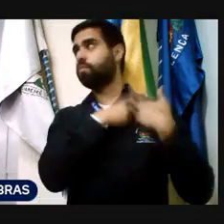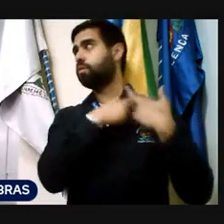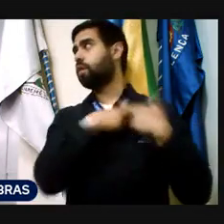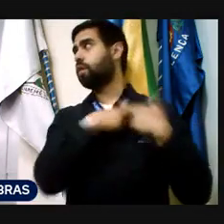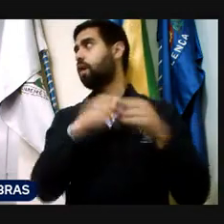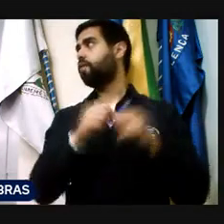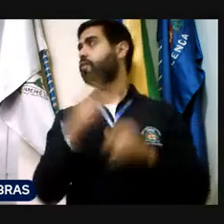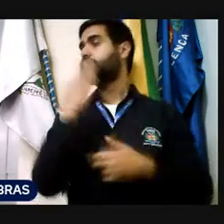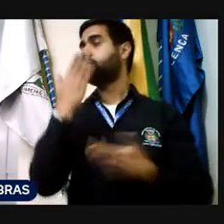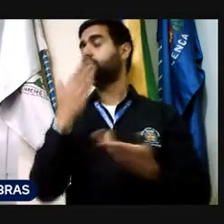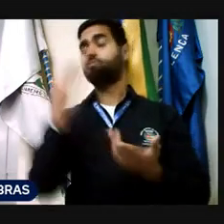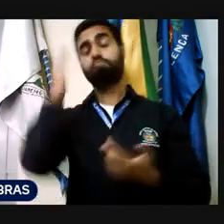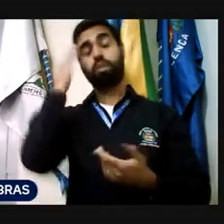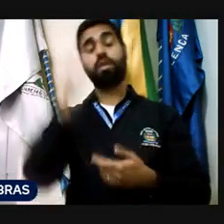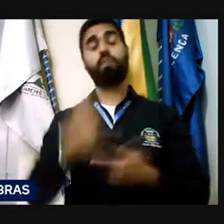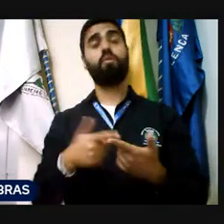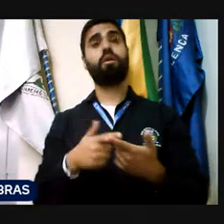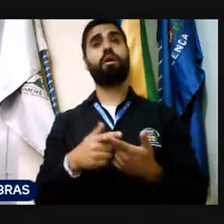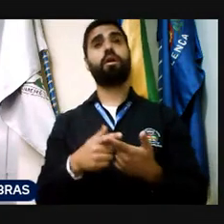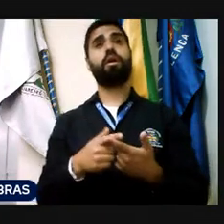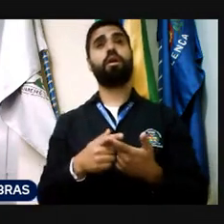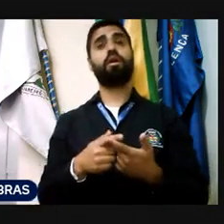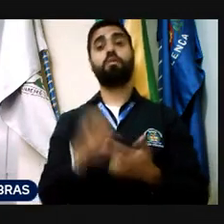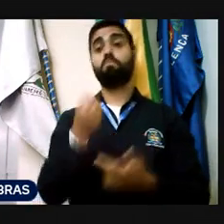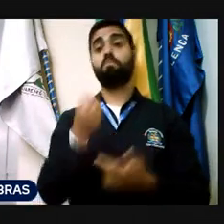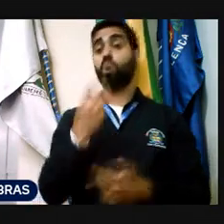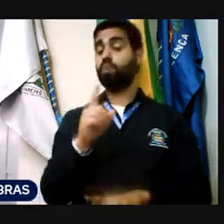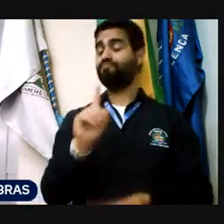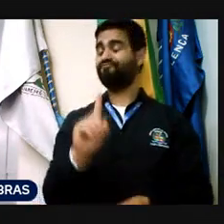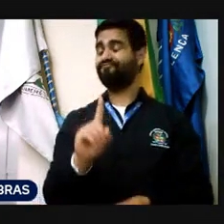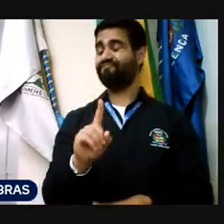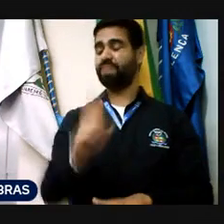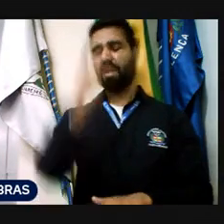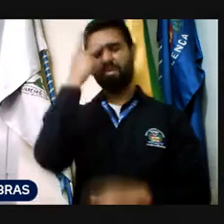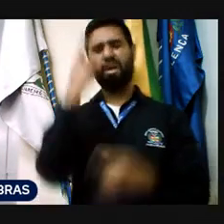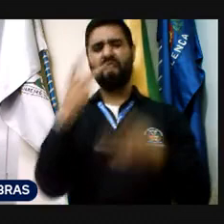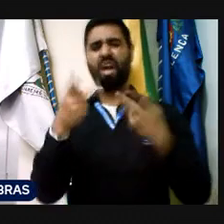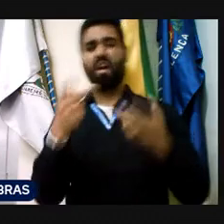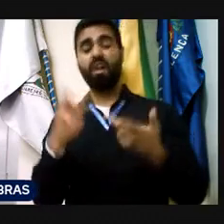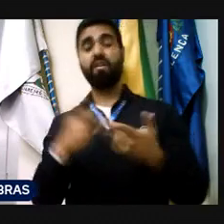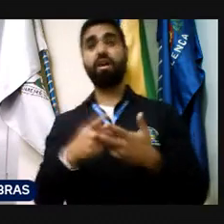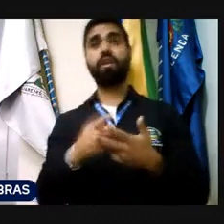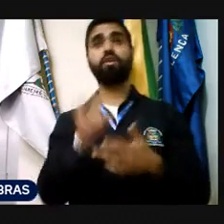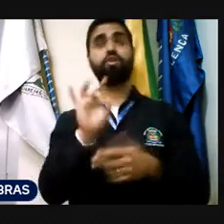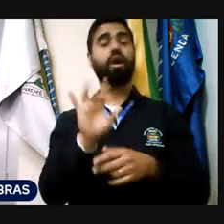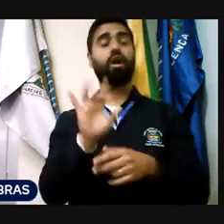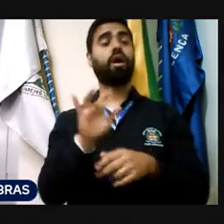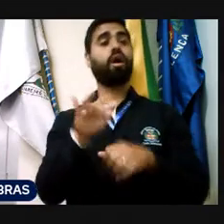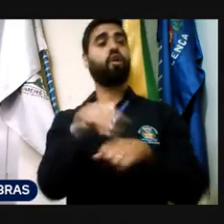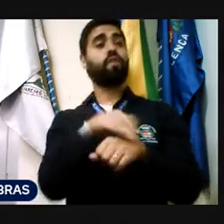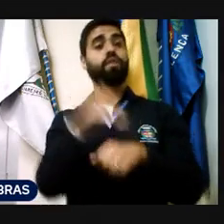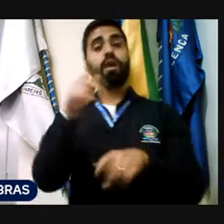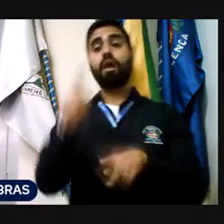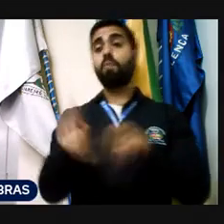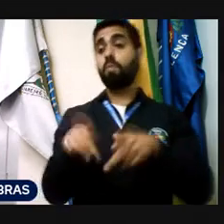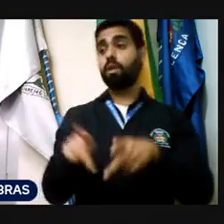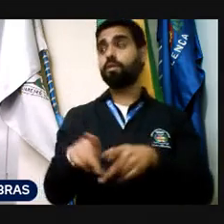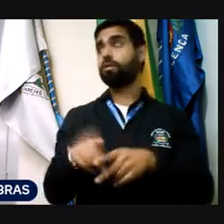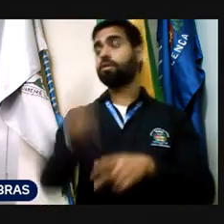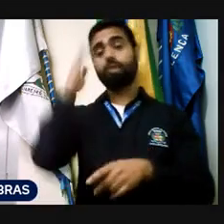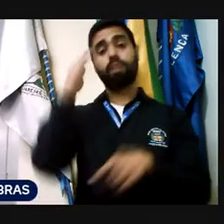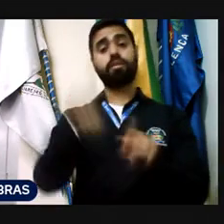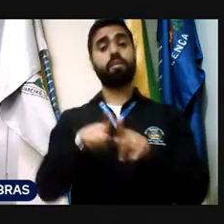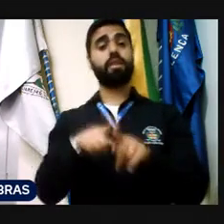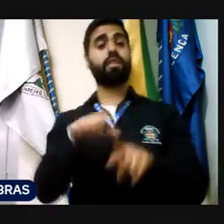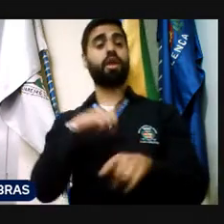requerimento, porque legal não está. Entendeu? As pessoas reclamam, é só se conversar com a população. Às vezes tem um salão